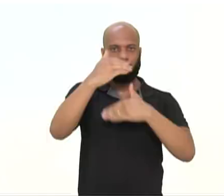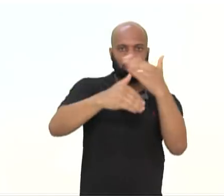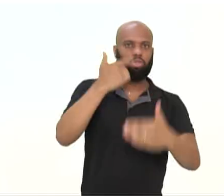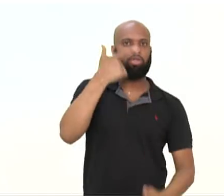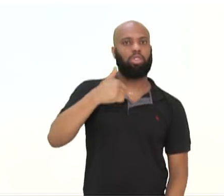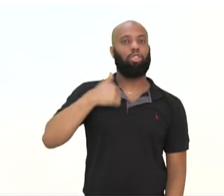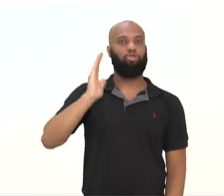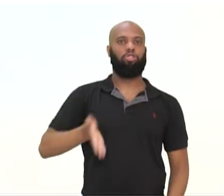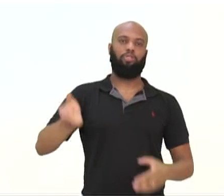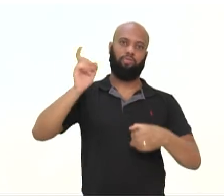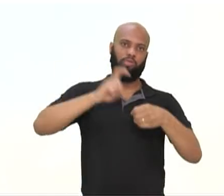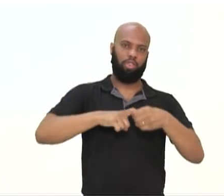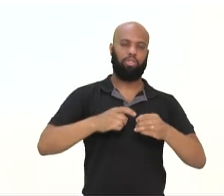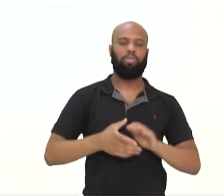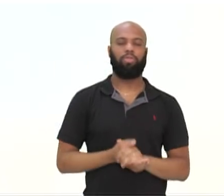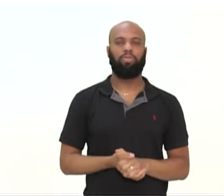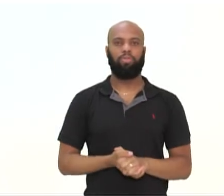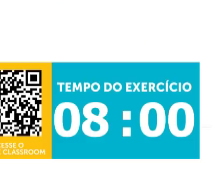eu já volto.